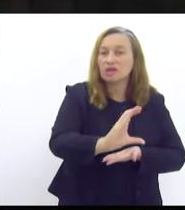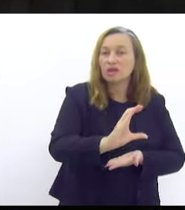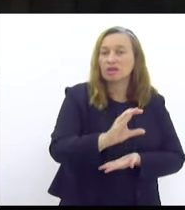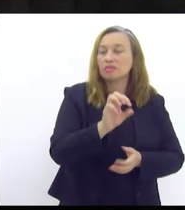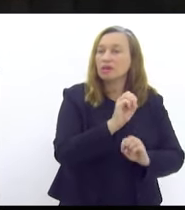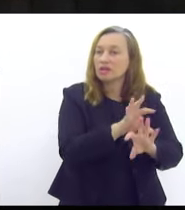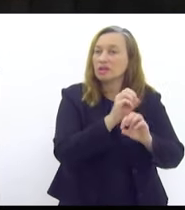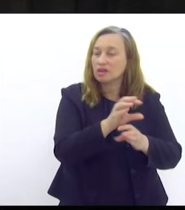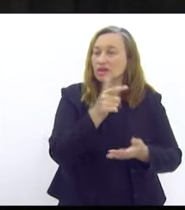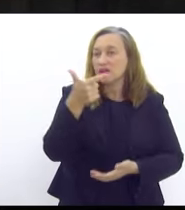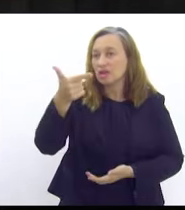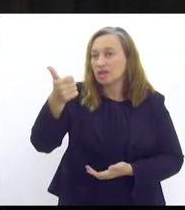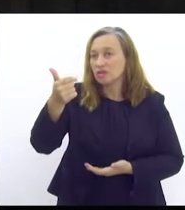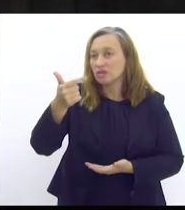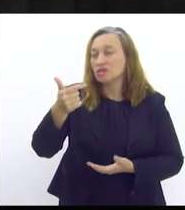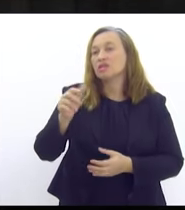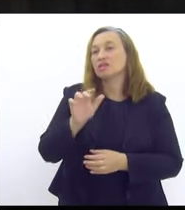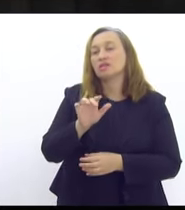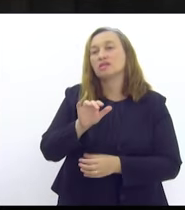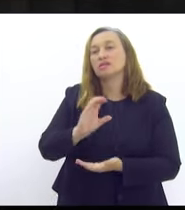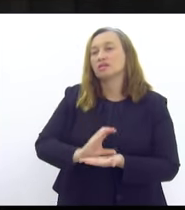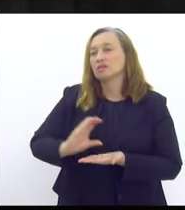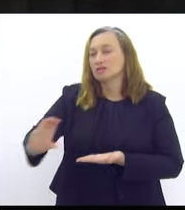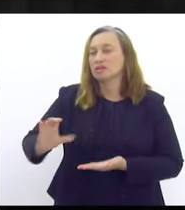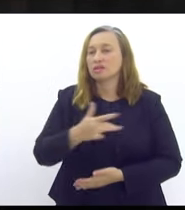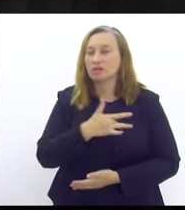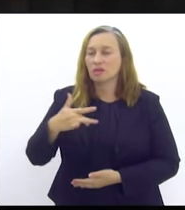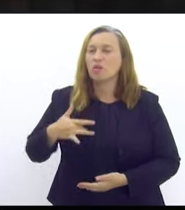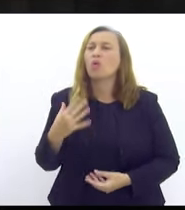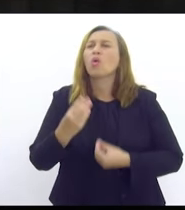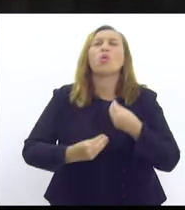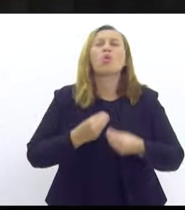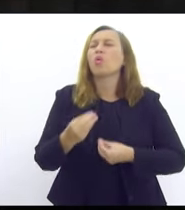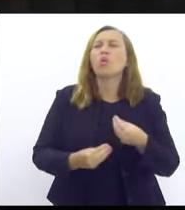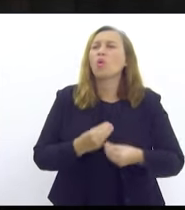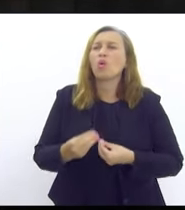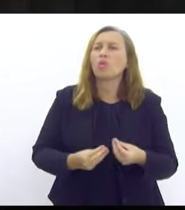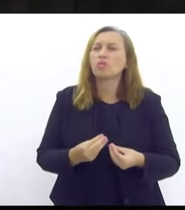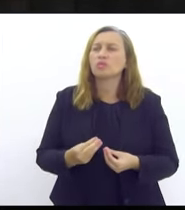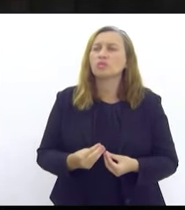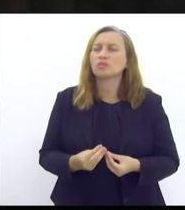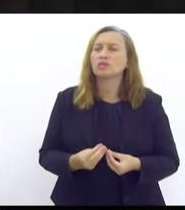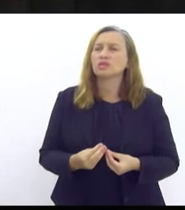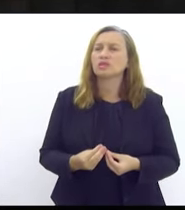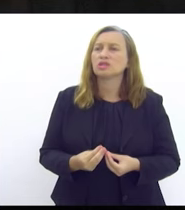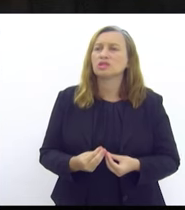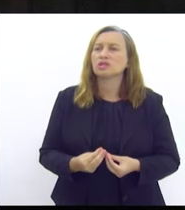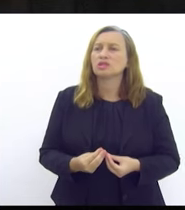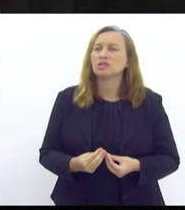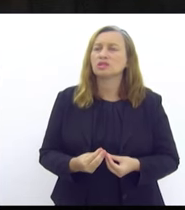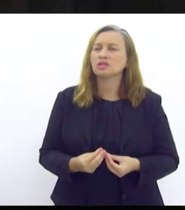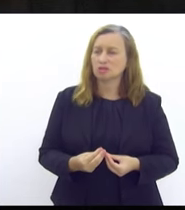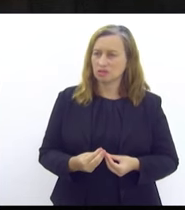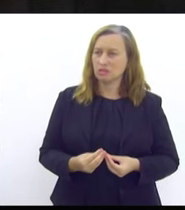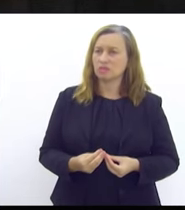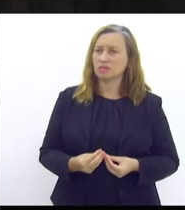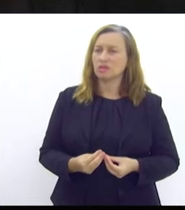e 12% para a saúde. Como é que a gente vai ter estado de bem-estar